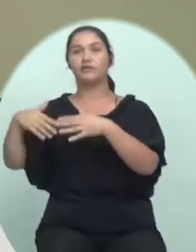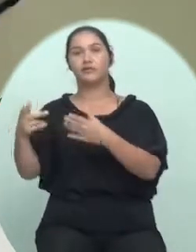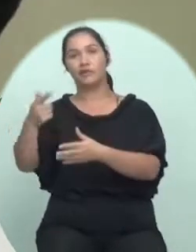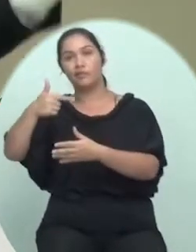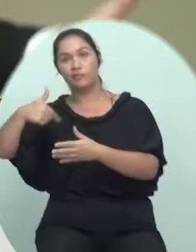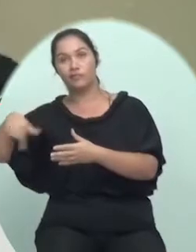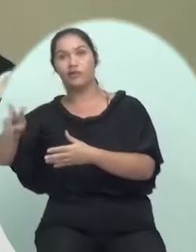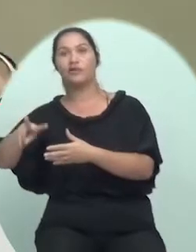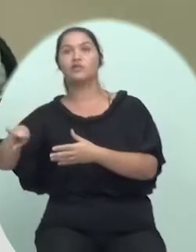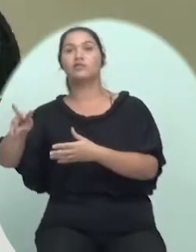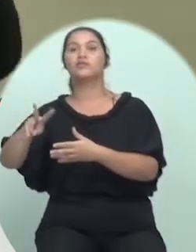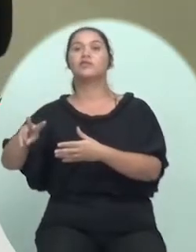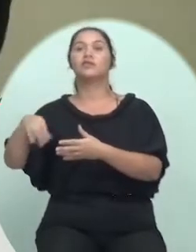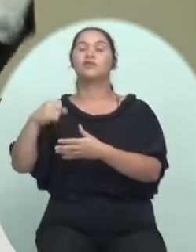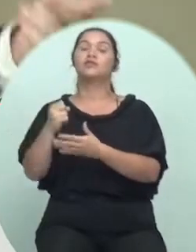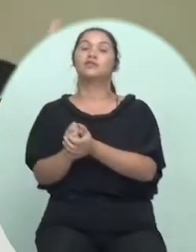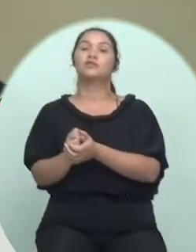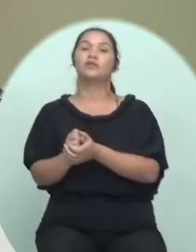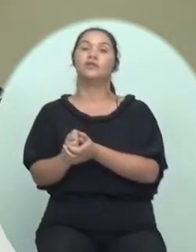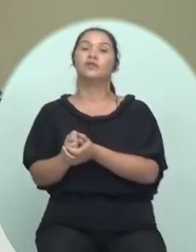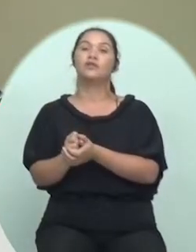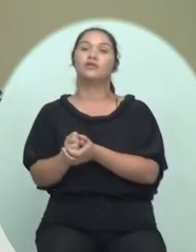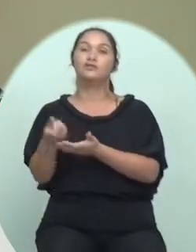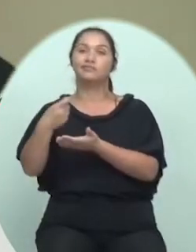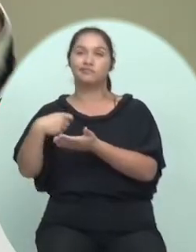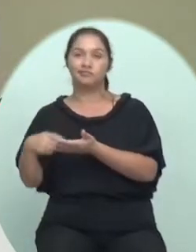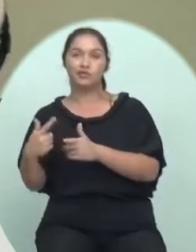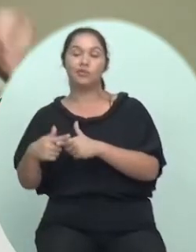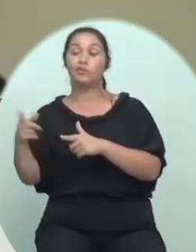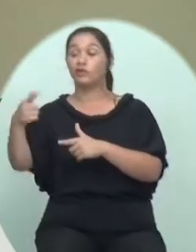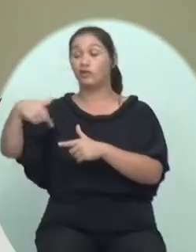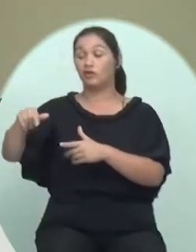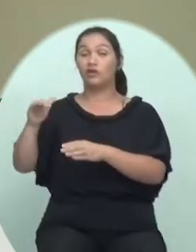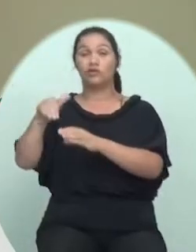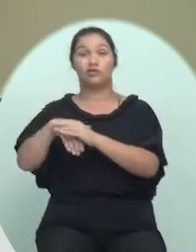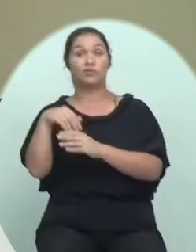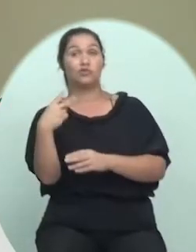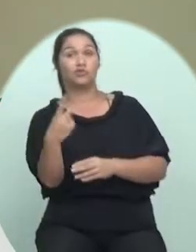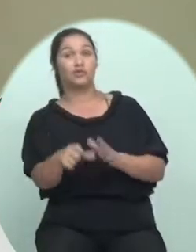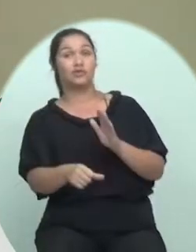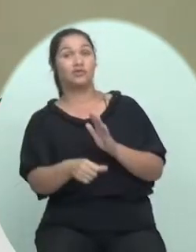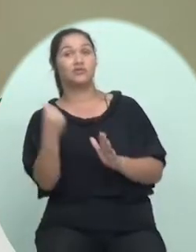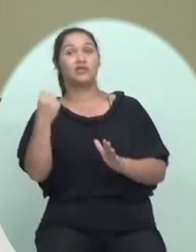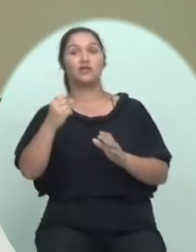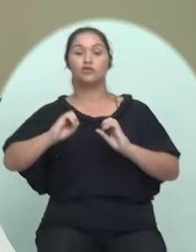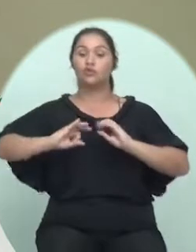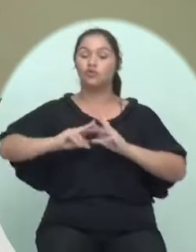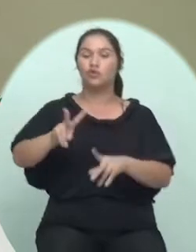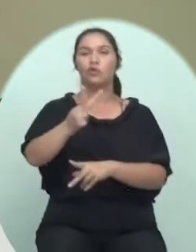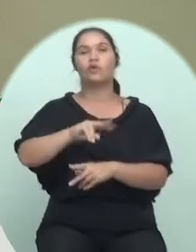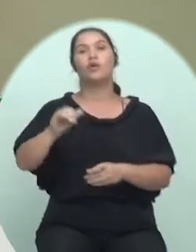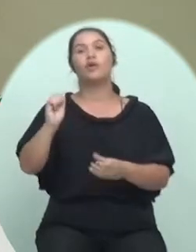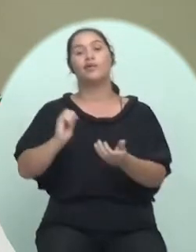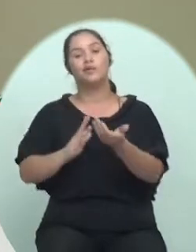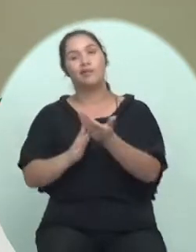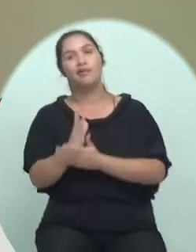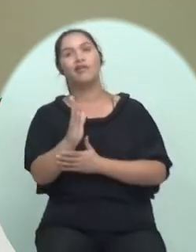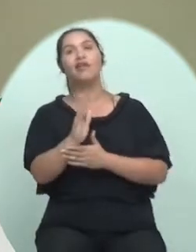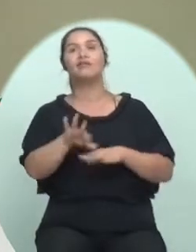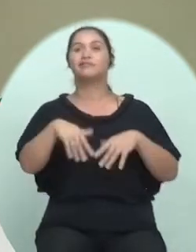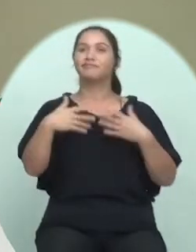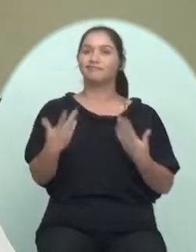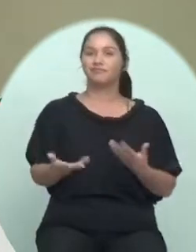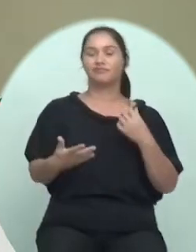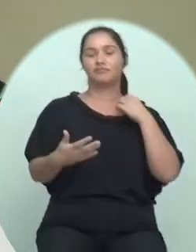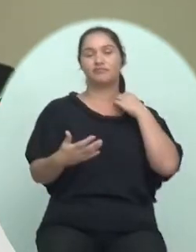votado de duas vezes, que foi unânime, né, e muito bem recebido aí fora. Né? Então, teve uma, ele deixou uma oportunidade